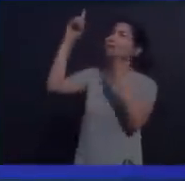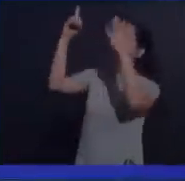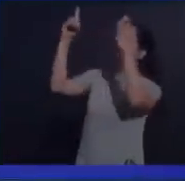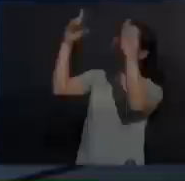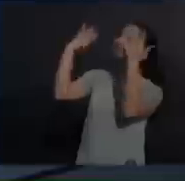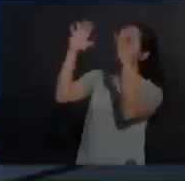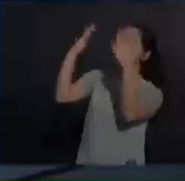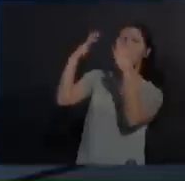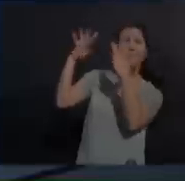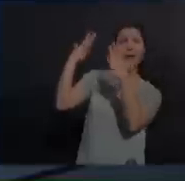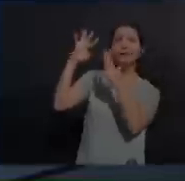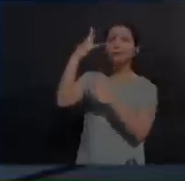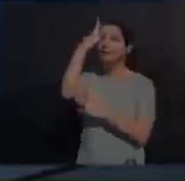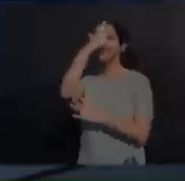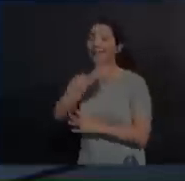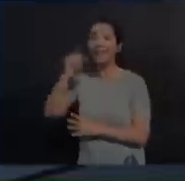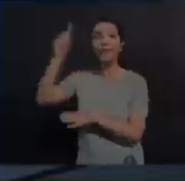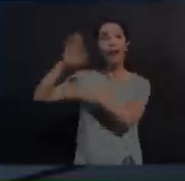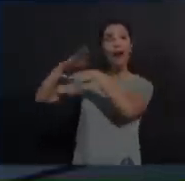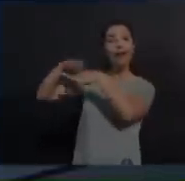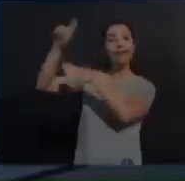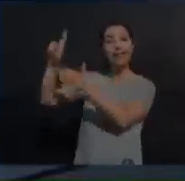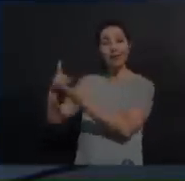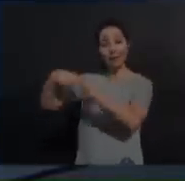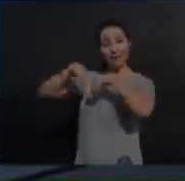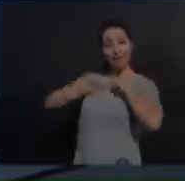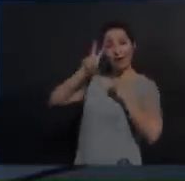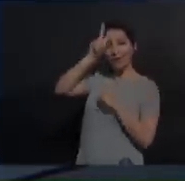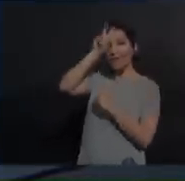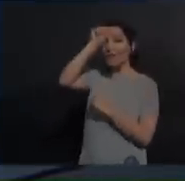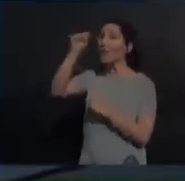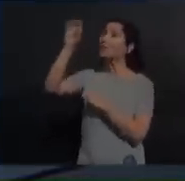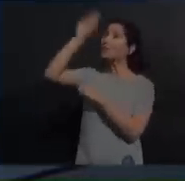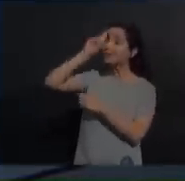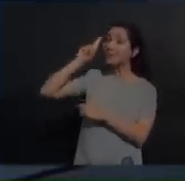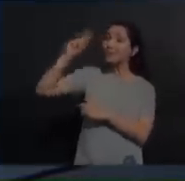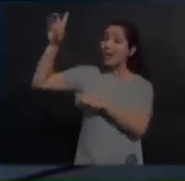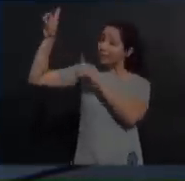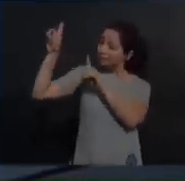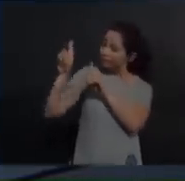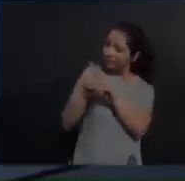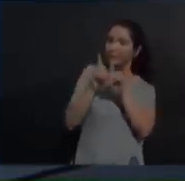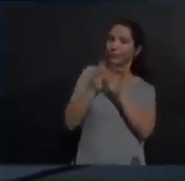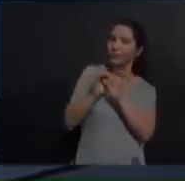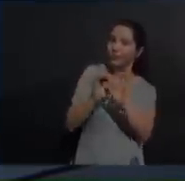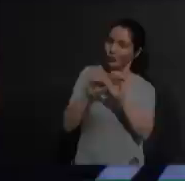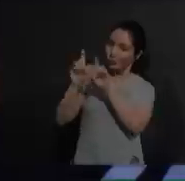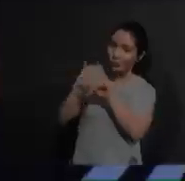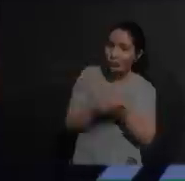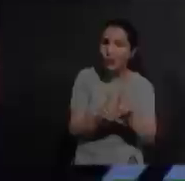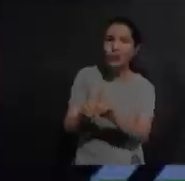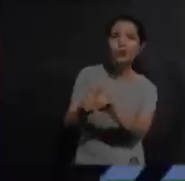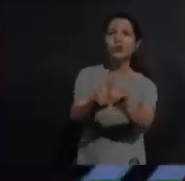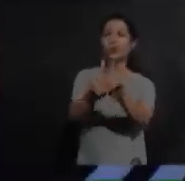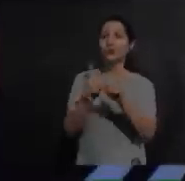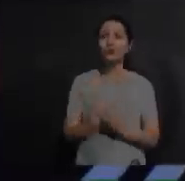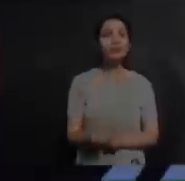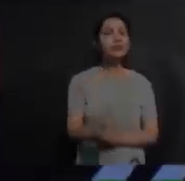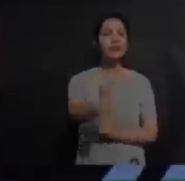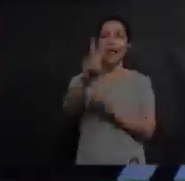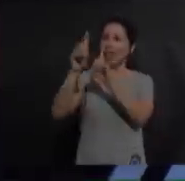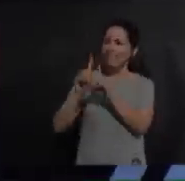causa disso? É porque Ele que é a nossa força, é o Senhor, Ele vai conosco,